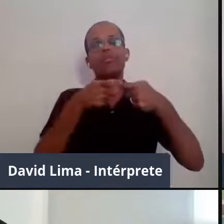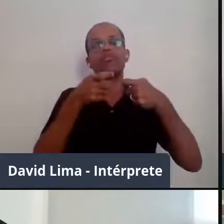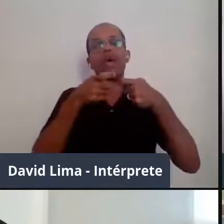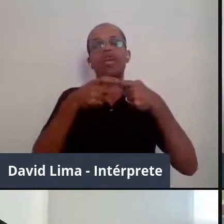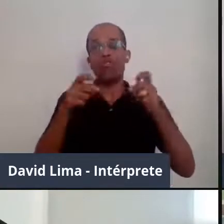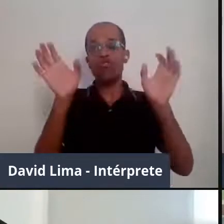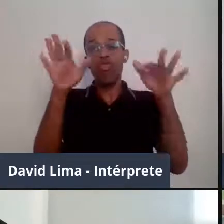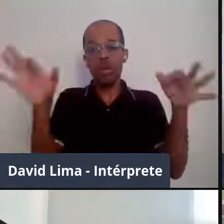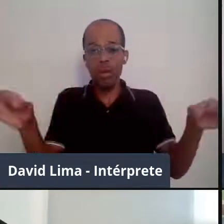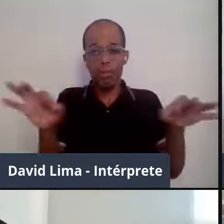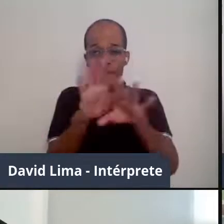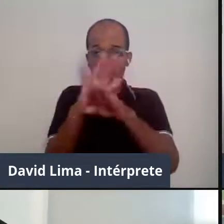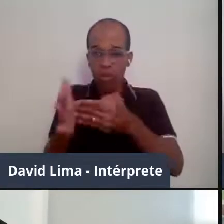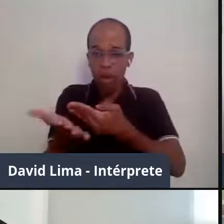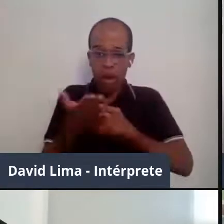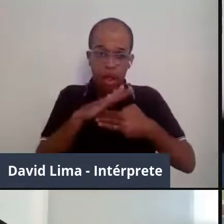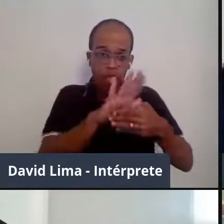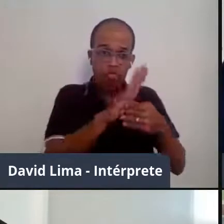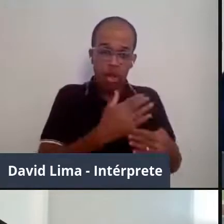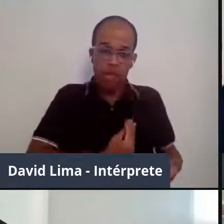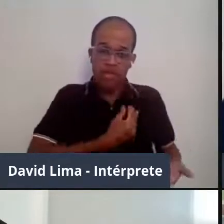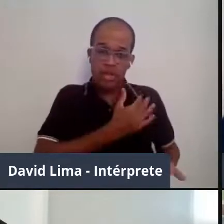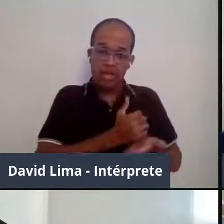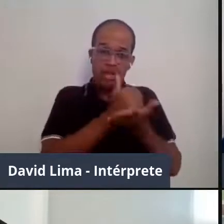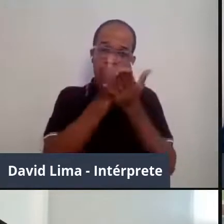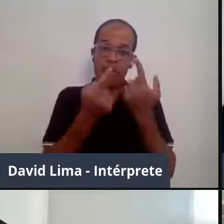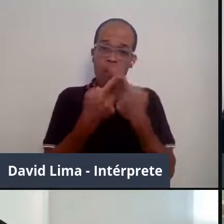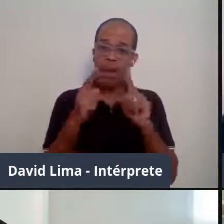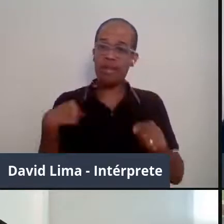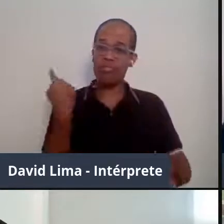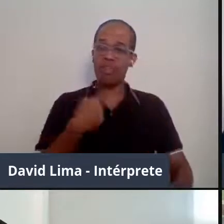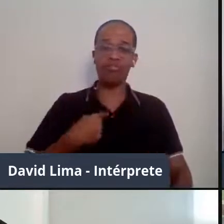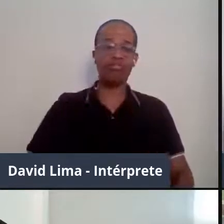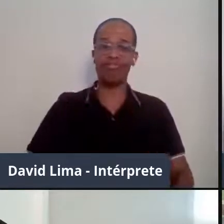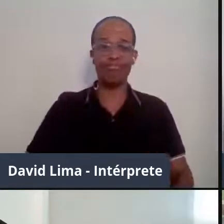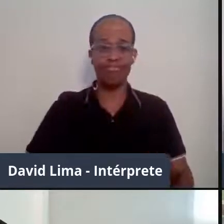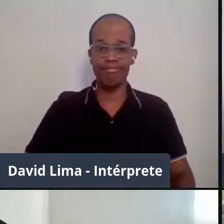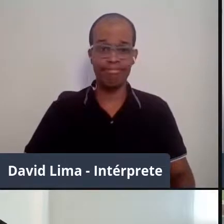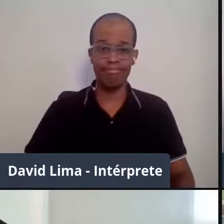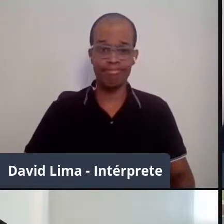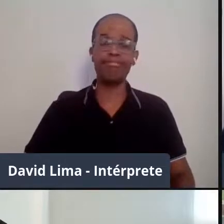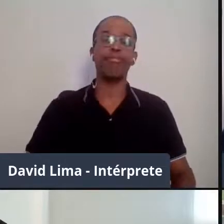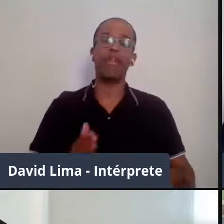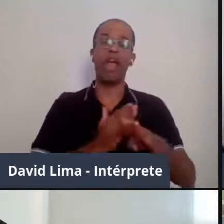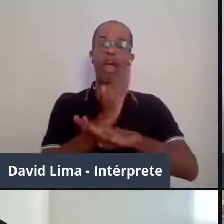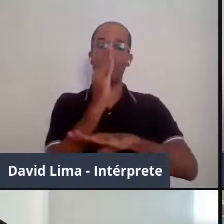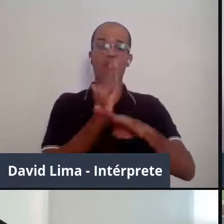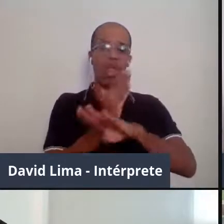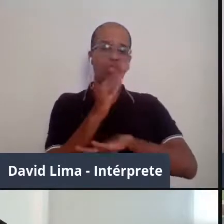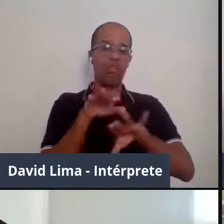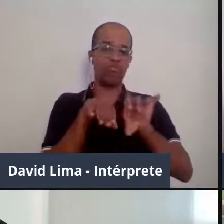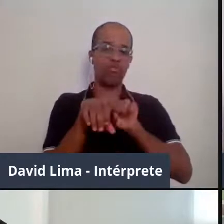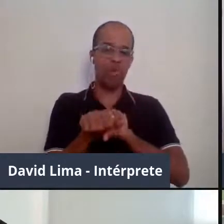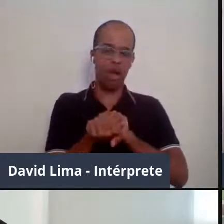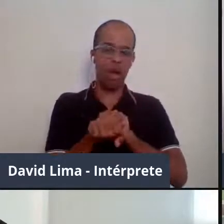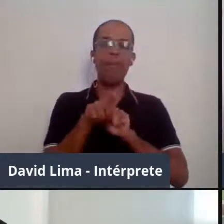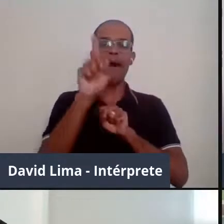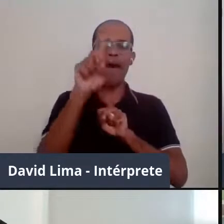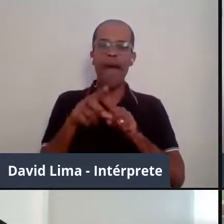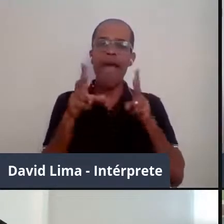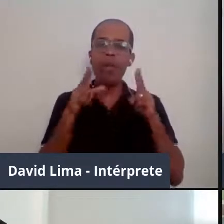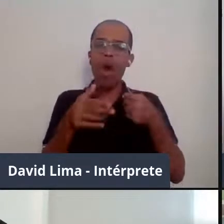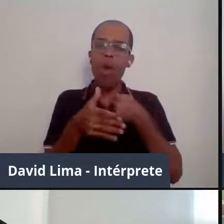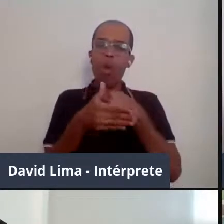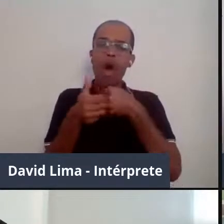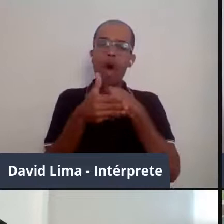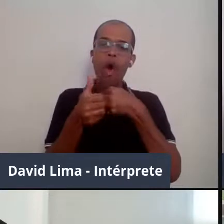nos ajudar, eu digo, a salvar vidas, e a gente não resolva questões como essa. Revalidar diplomas é acolher